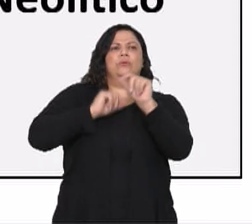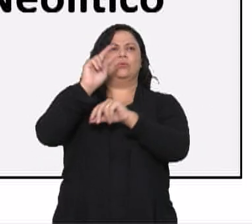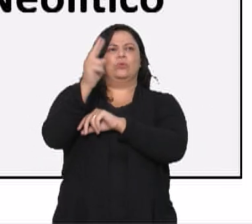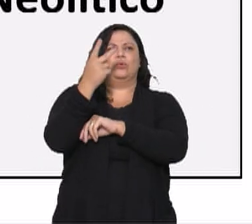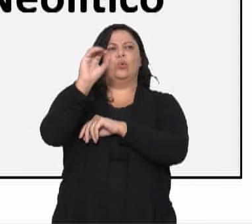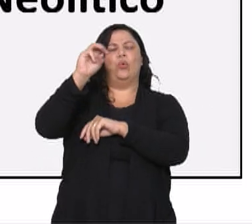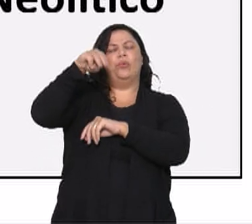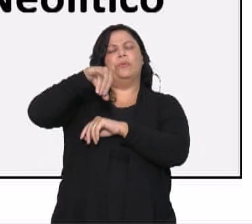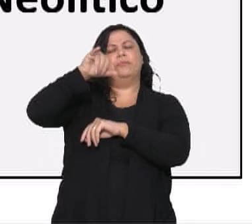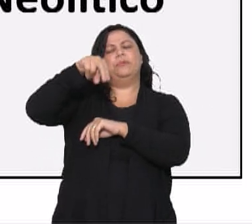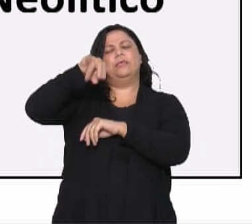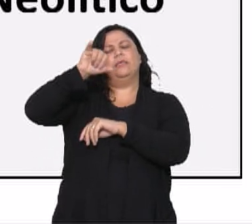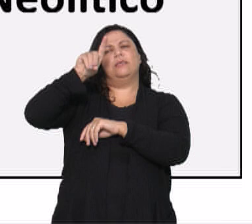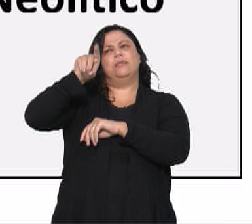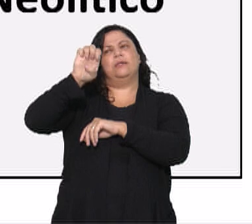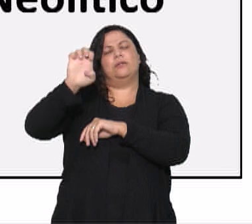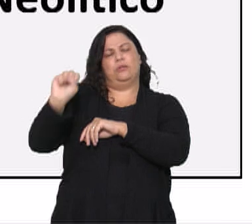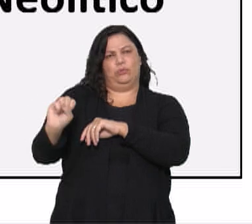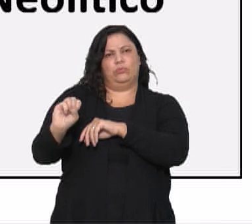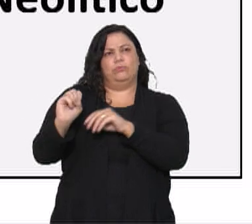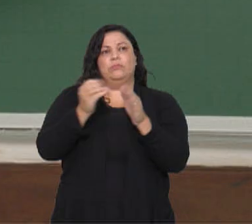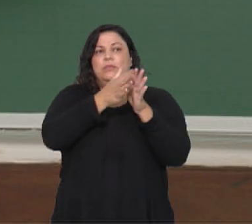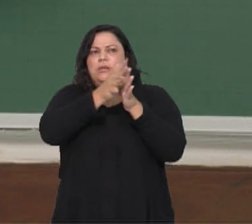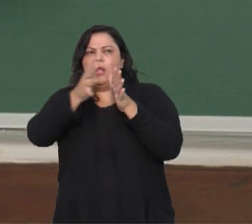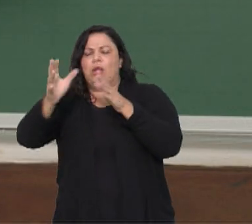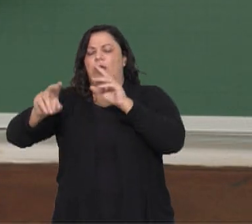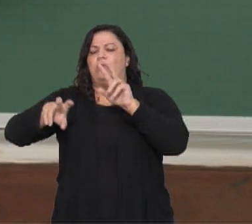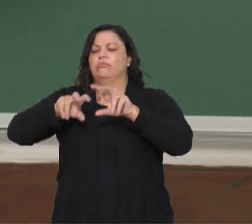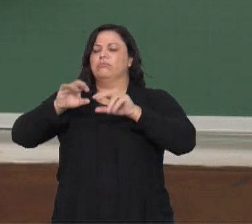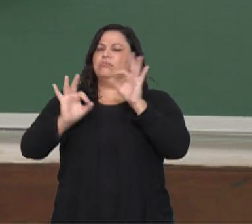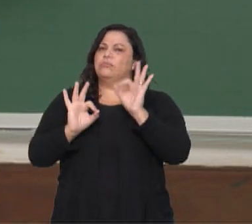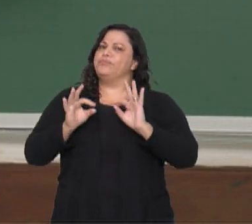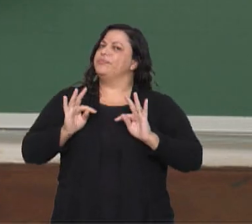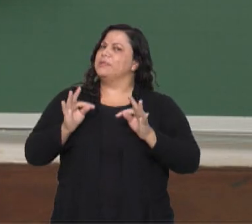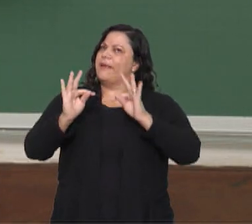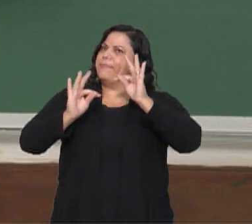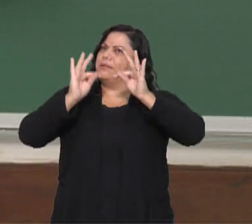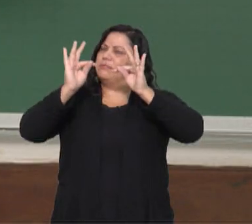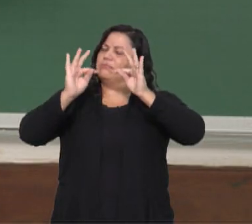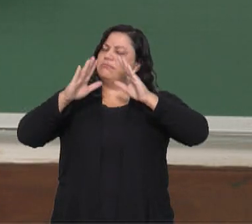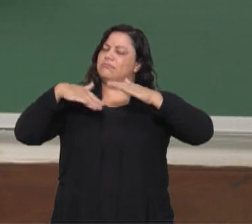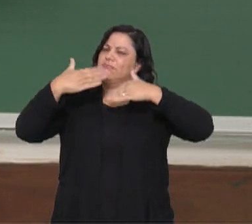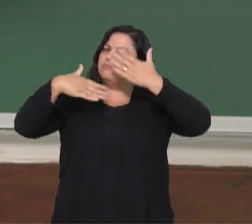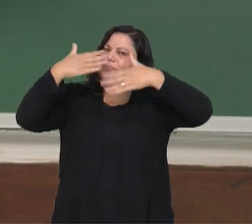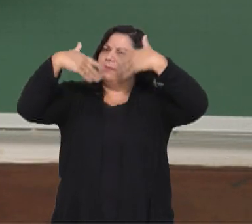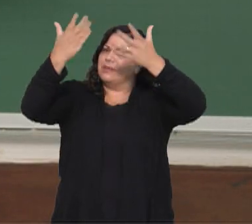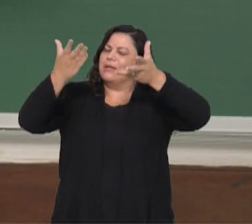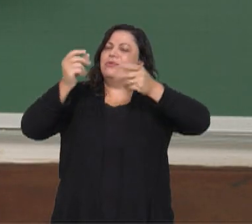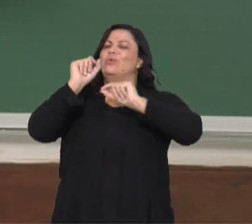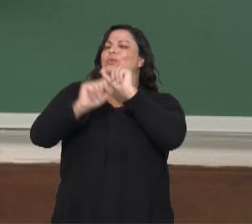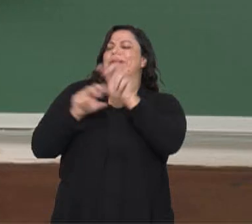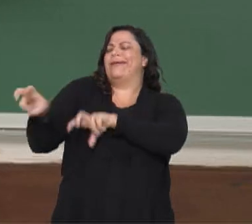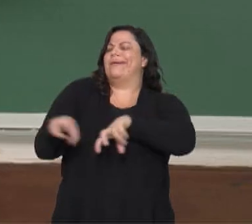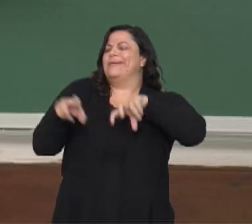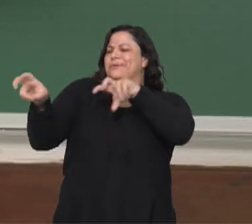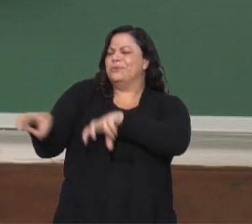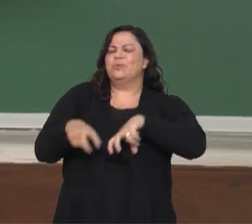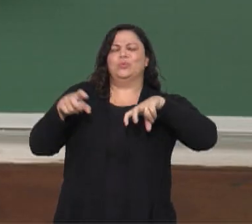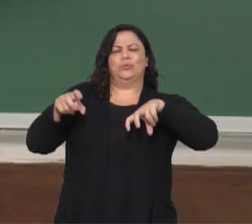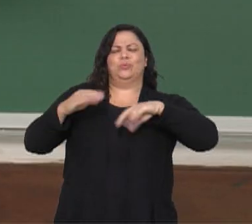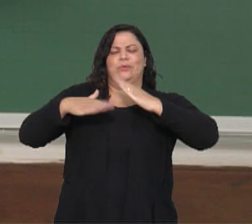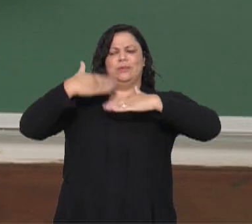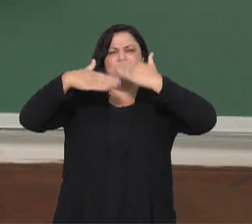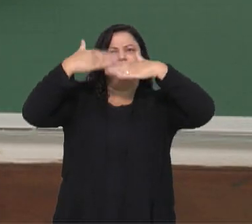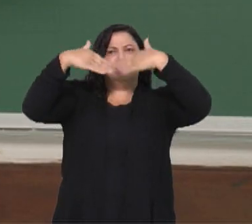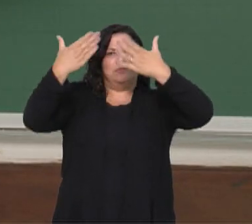período neolítico, com o desenvolvimento da agricultura e novas ferramentas, a mudança com o período neolítico que nós vamos estudar na aula de